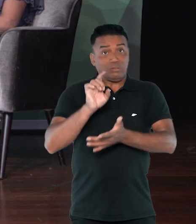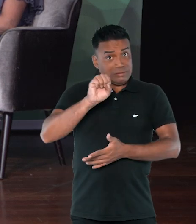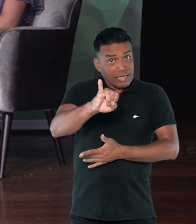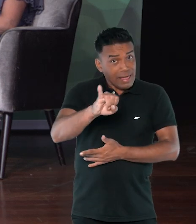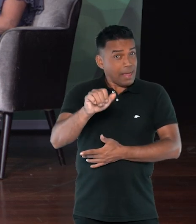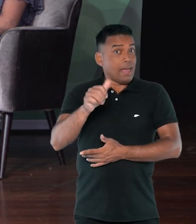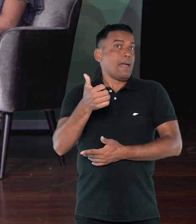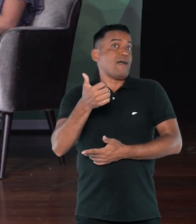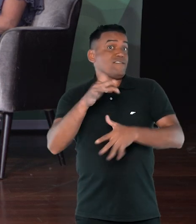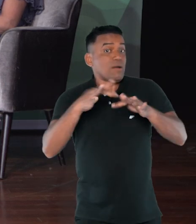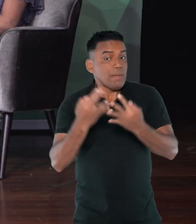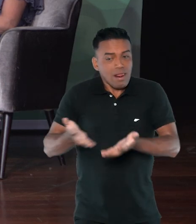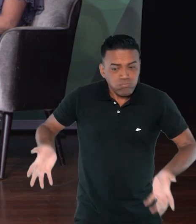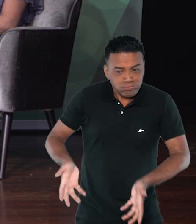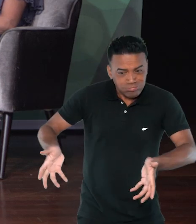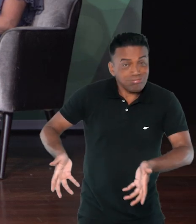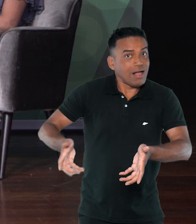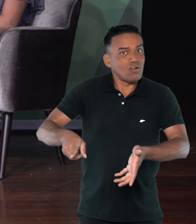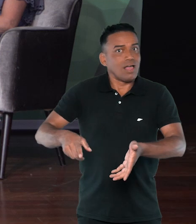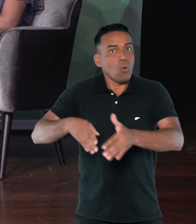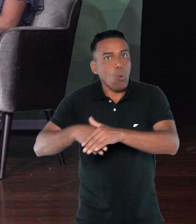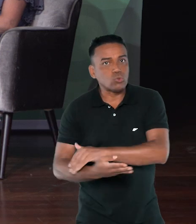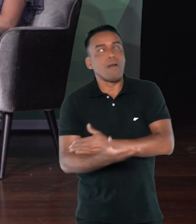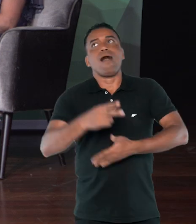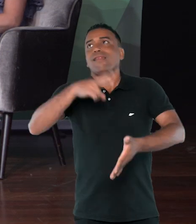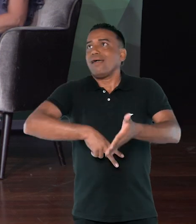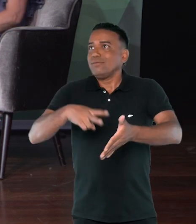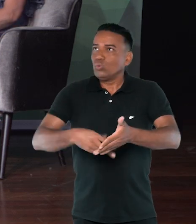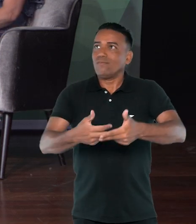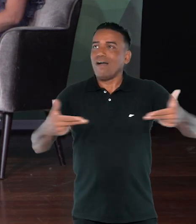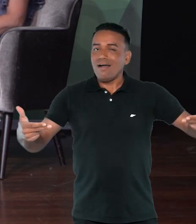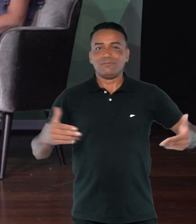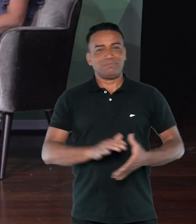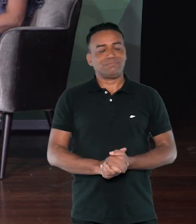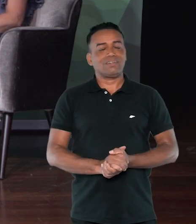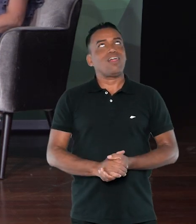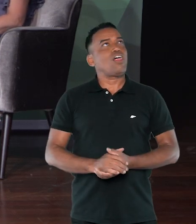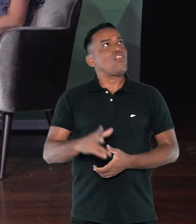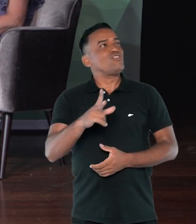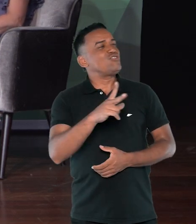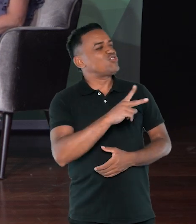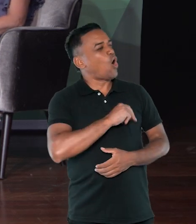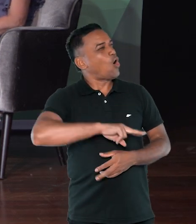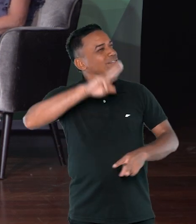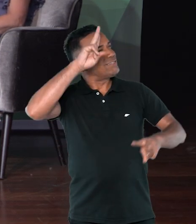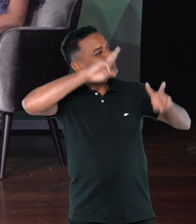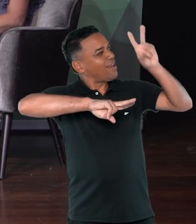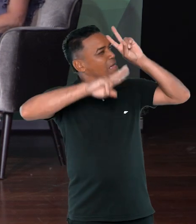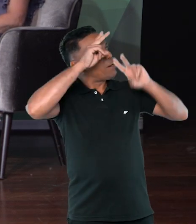instigada pela sua família a gostar de ler. Nossa, é uma volta ao tempo